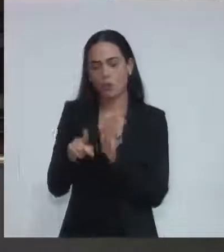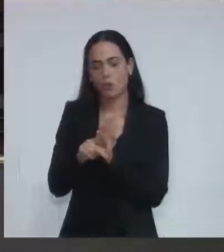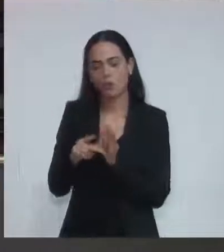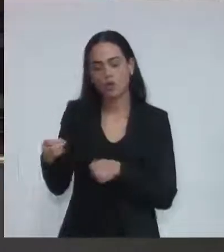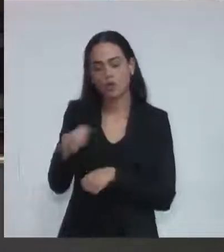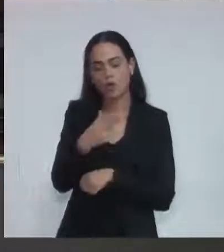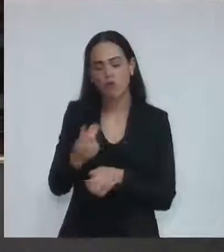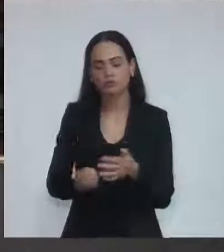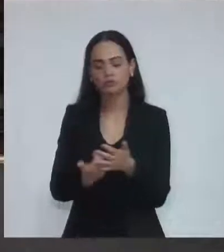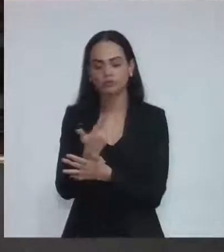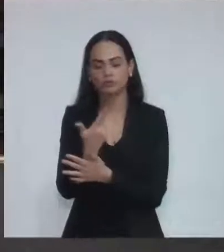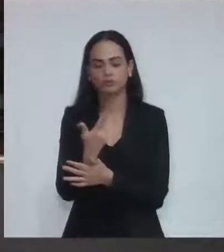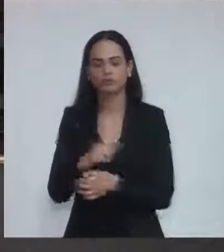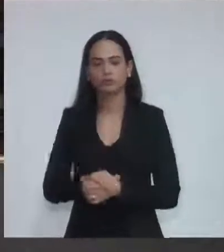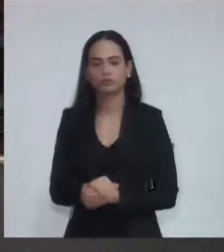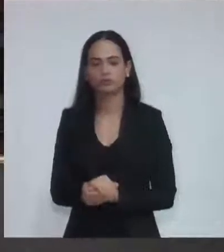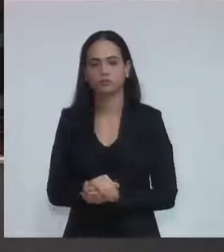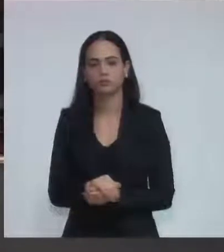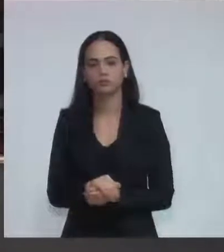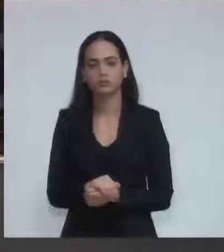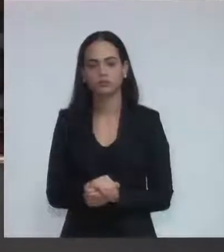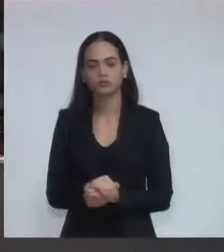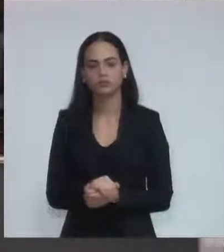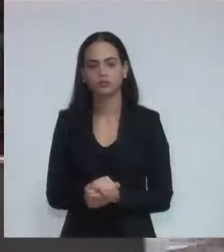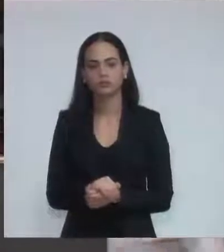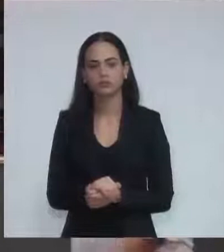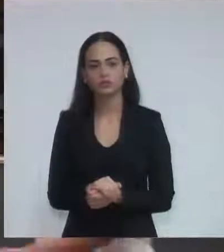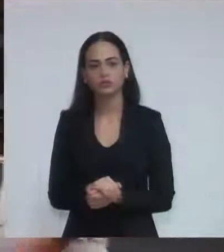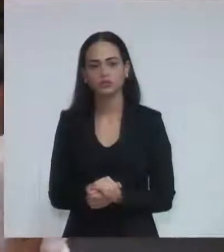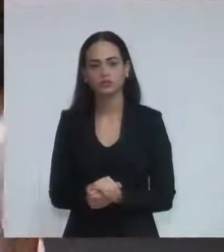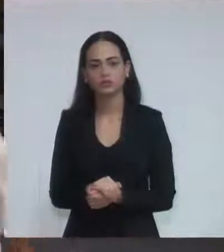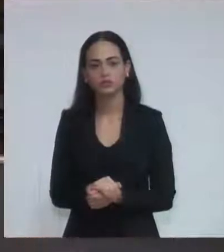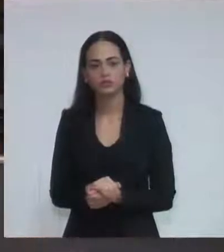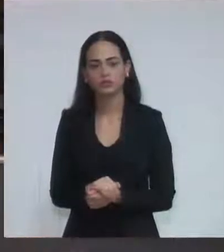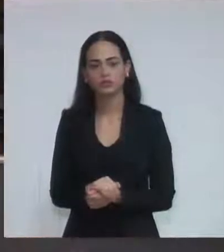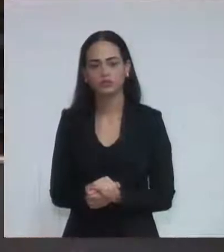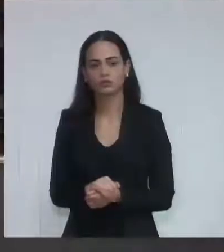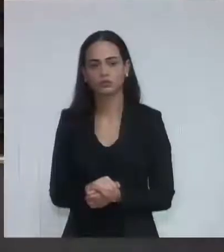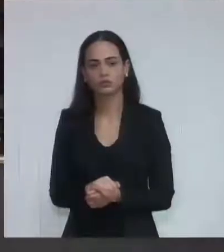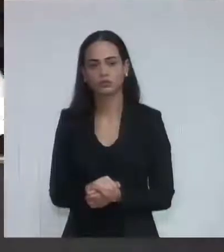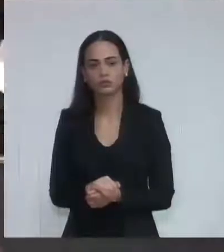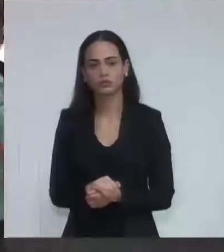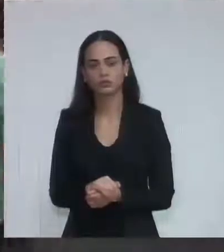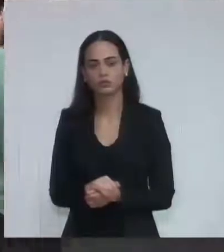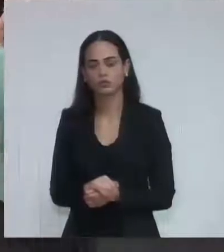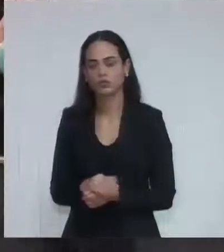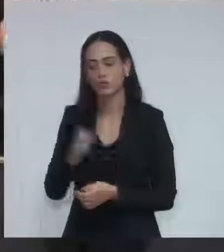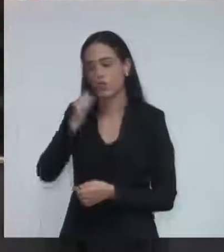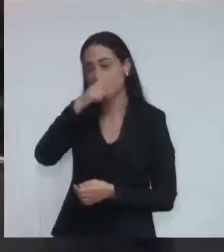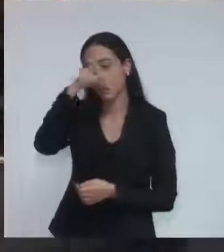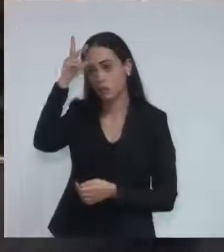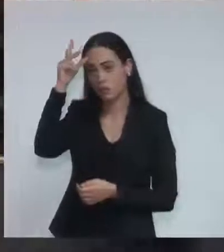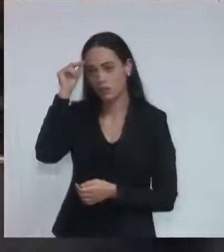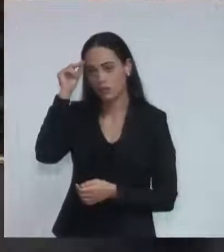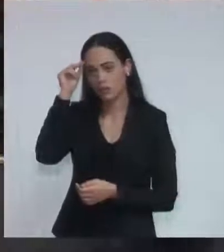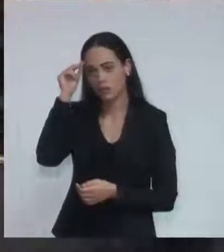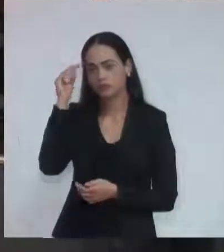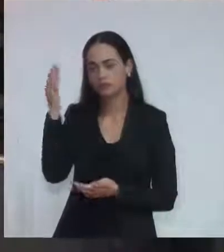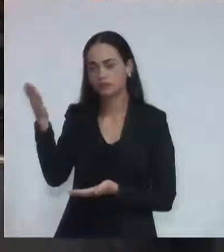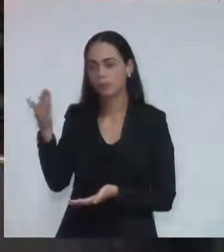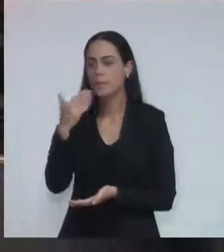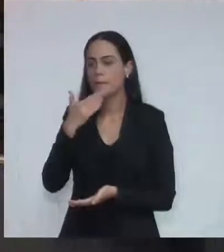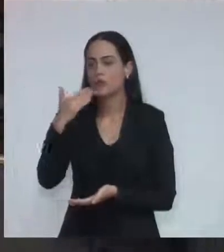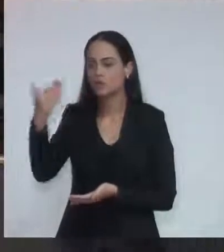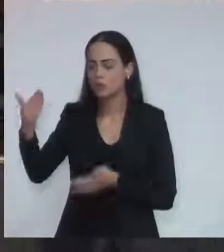do deliberado dessa Casa de Leis seja dado conhecimento ao excelentíssimo senhor prefeito municipal para que o mesmo tome as